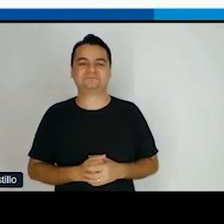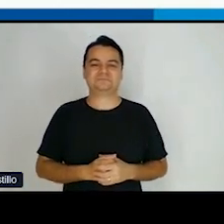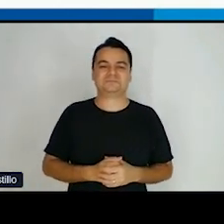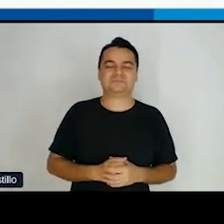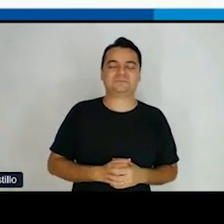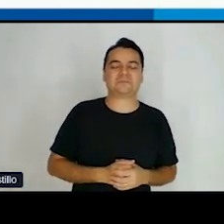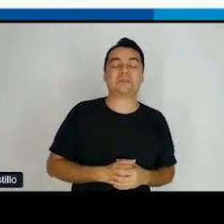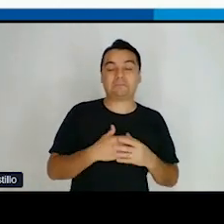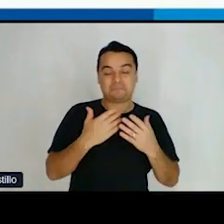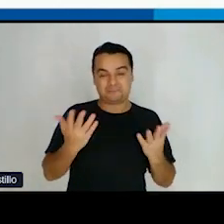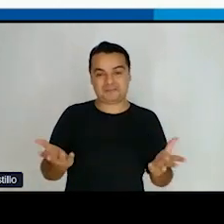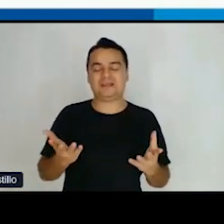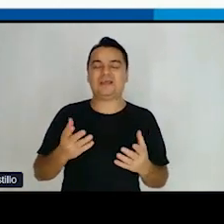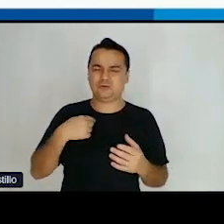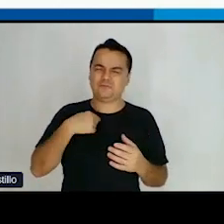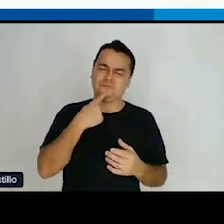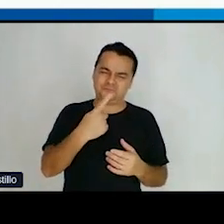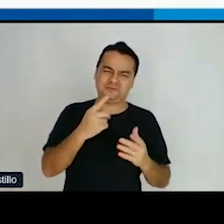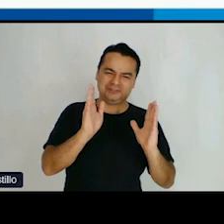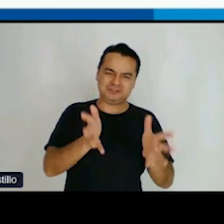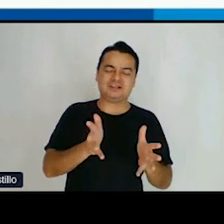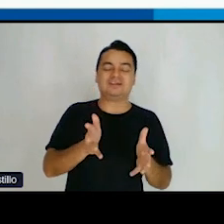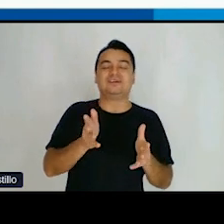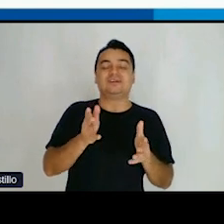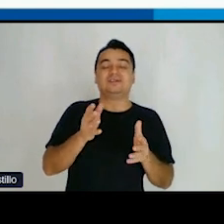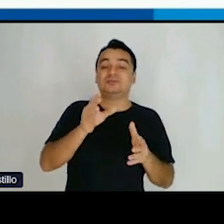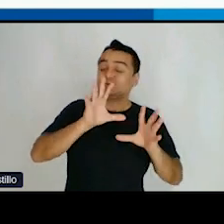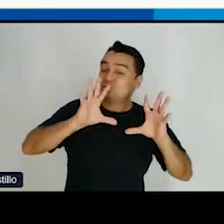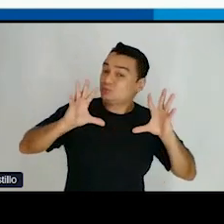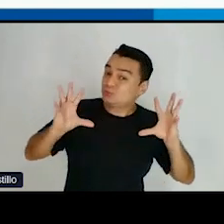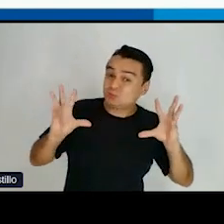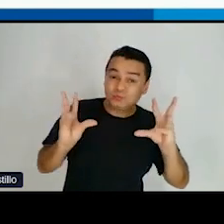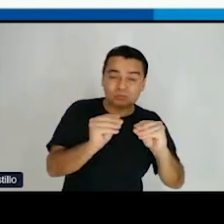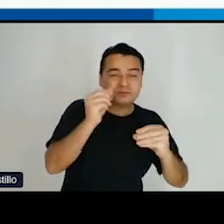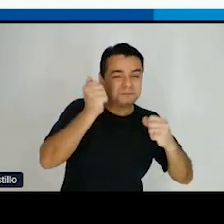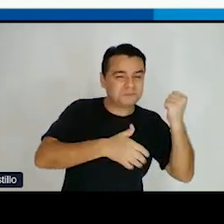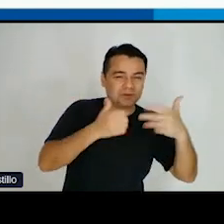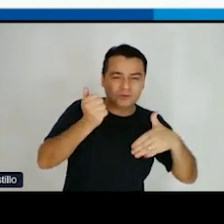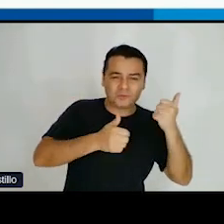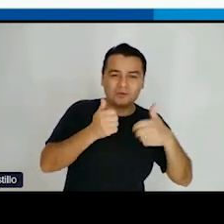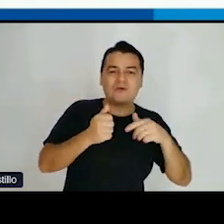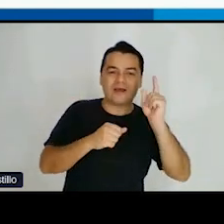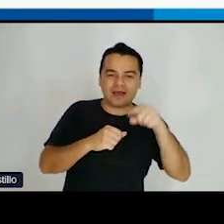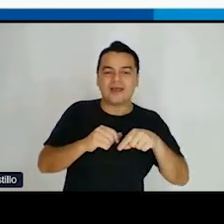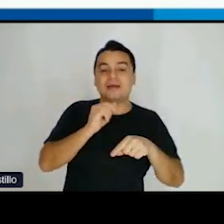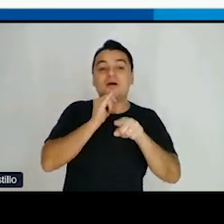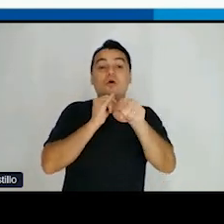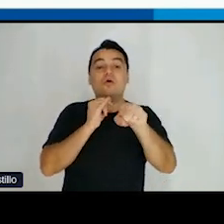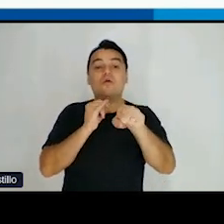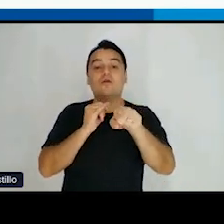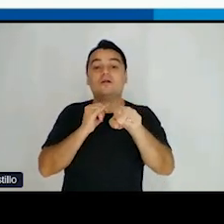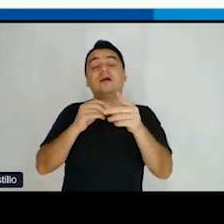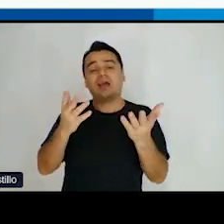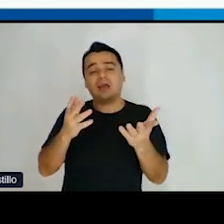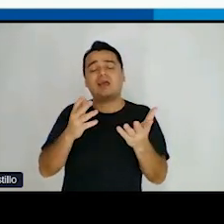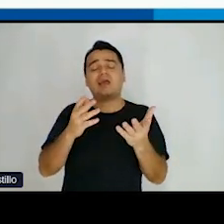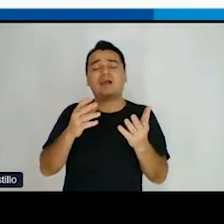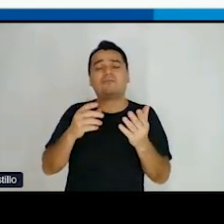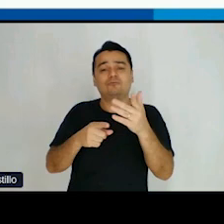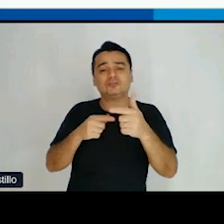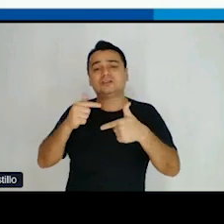Então, como isso que eu já falei, né? Tudo que a gente já falou até agora é prestação de serviço, política pública, é